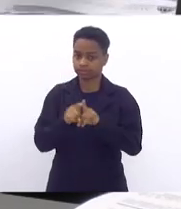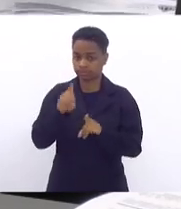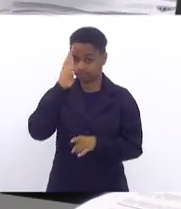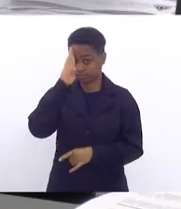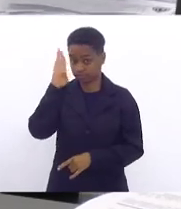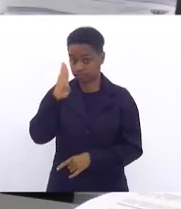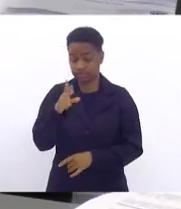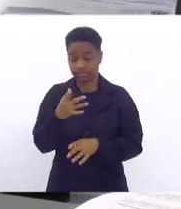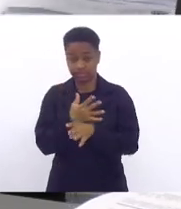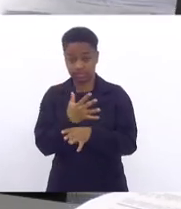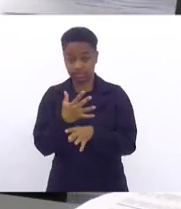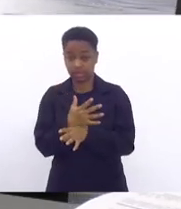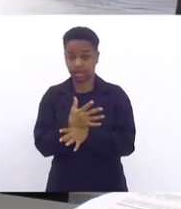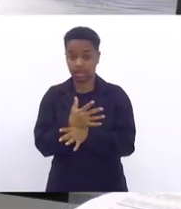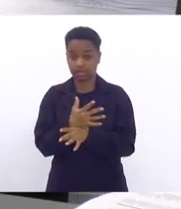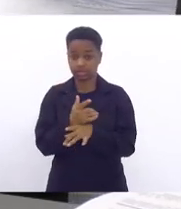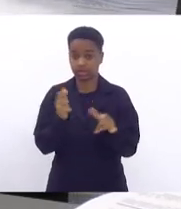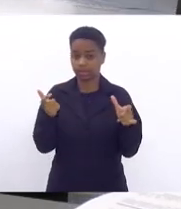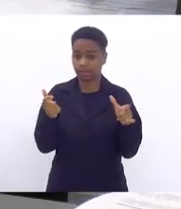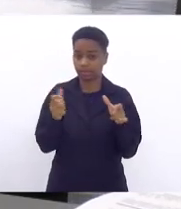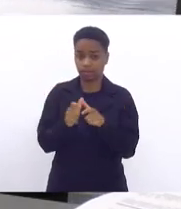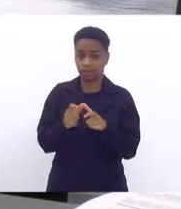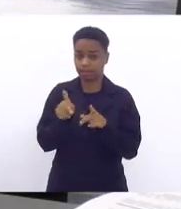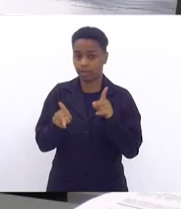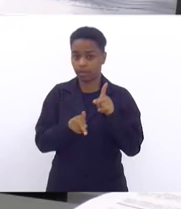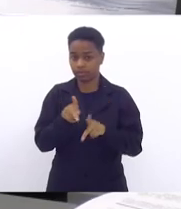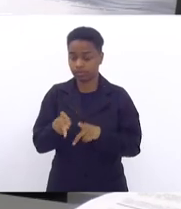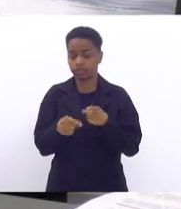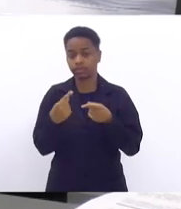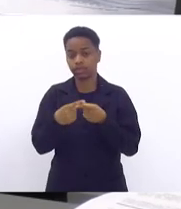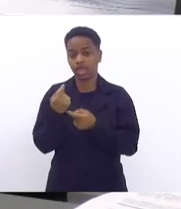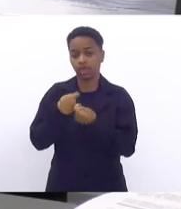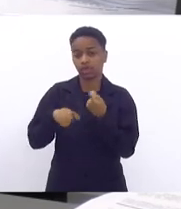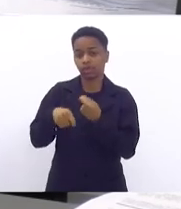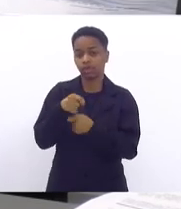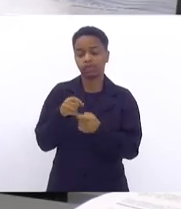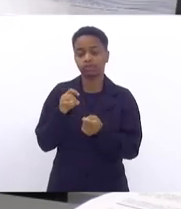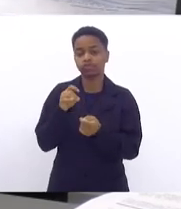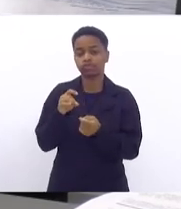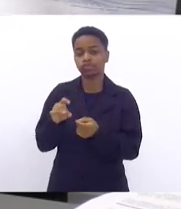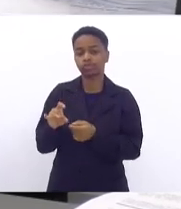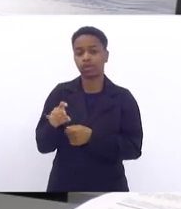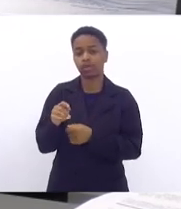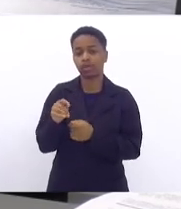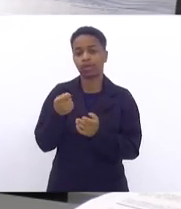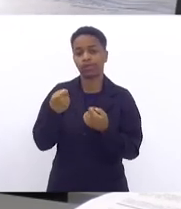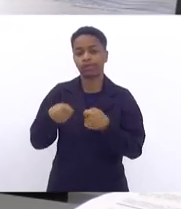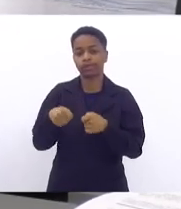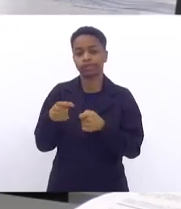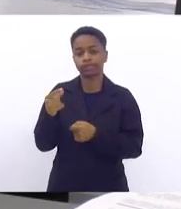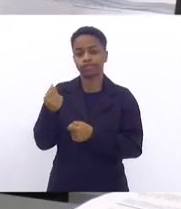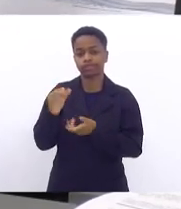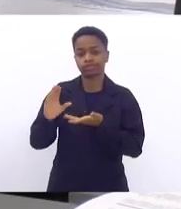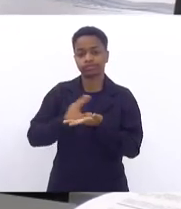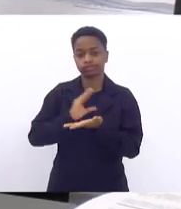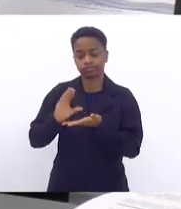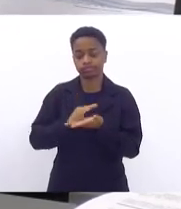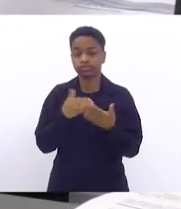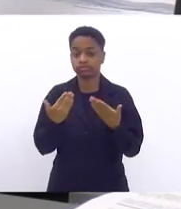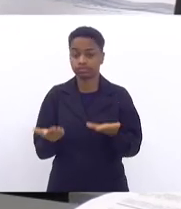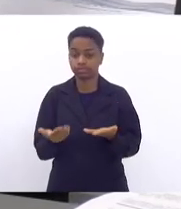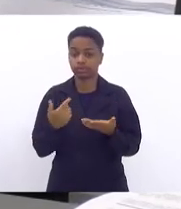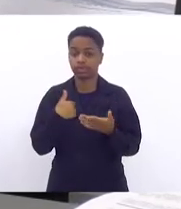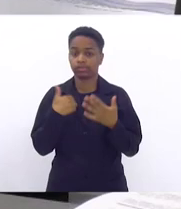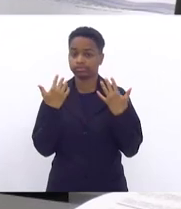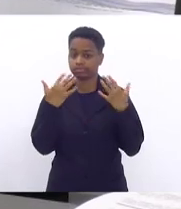para os municípios menos populosos, onde a economia depende, sobretudo, desses recursos. Então, deixo aqui